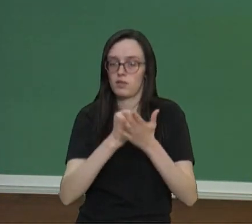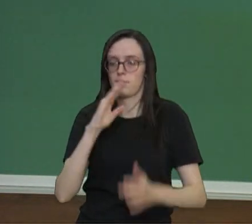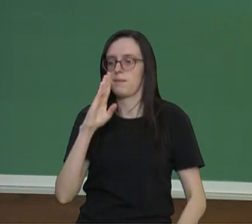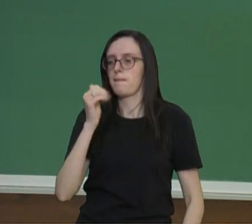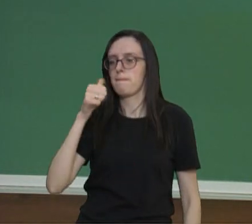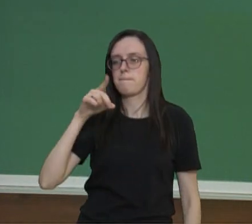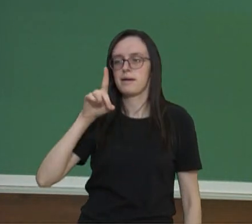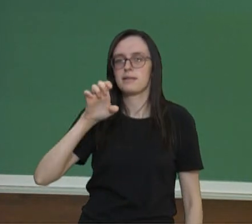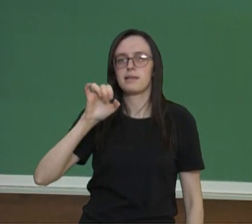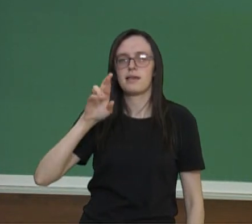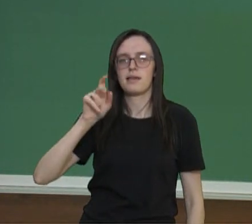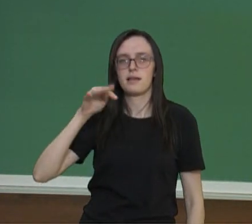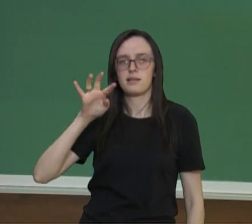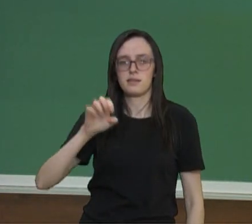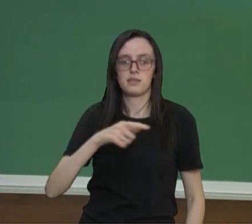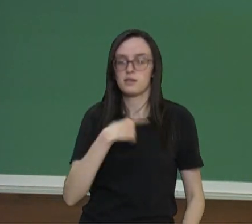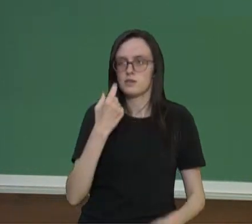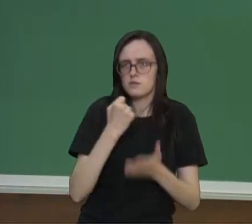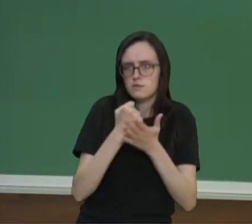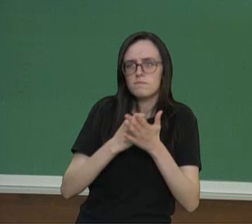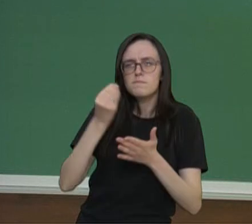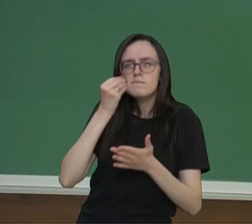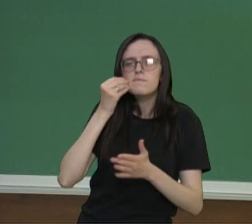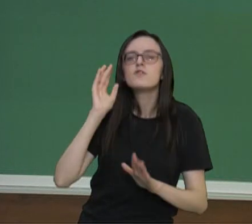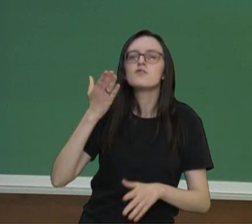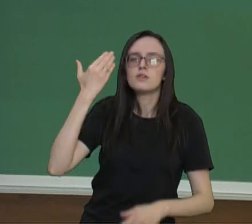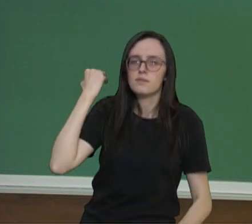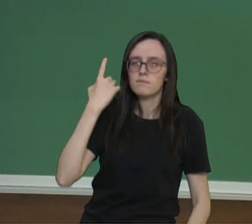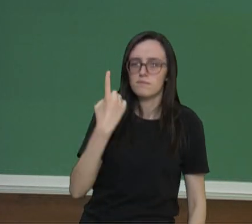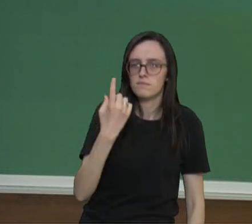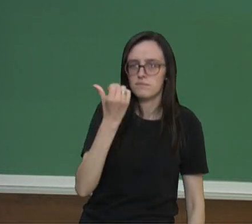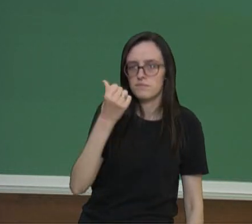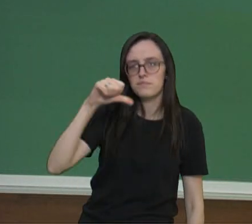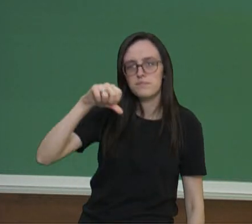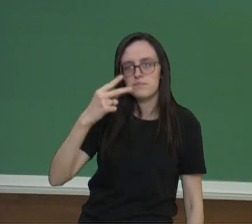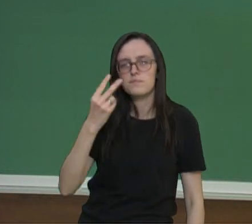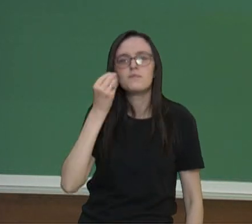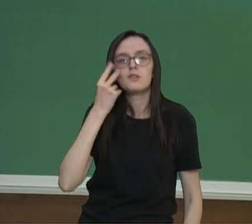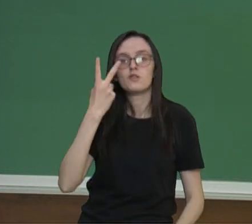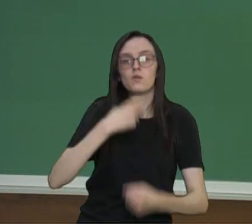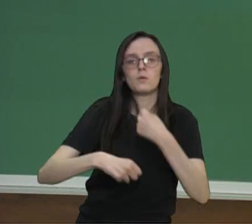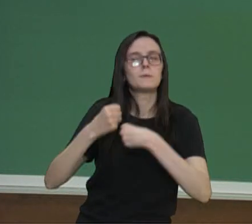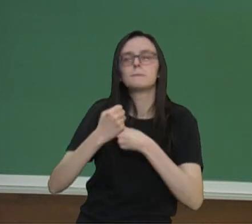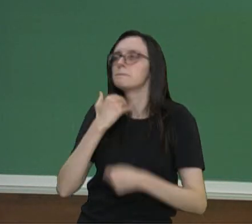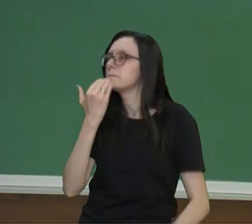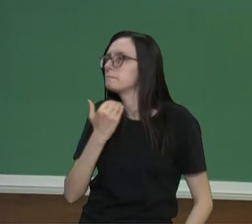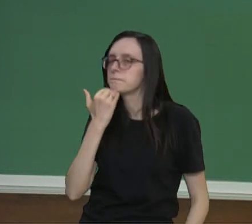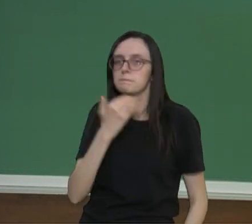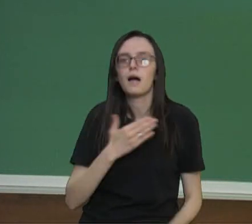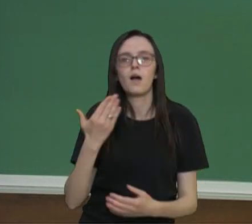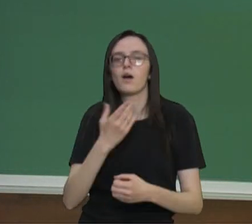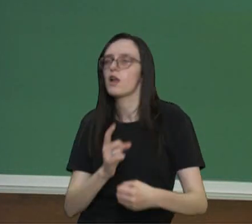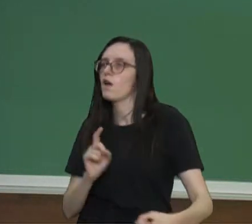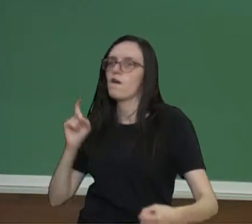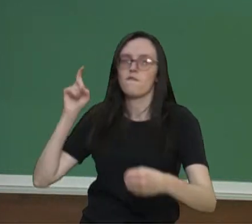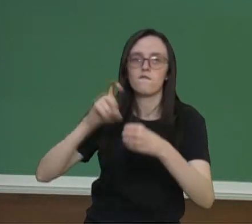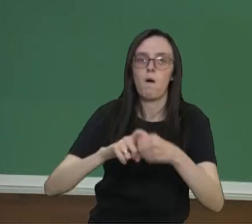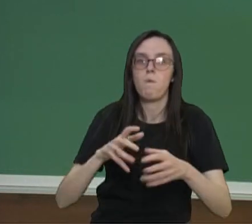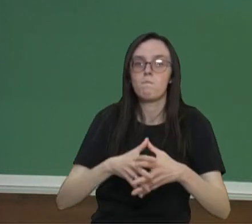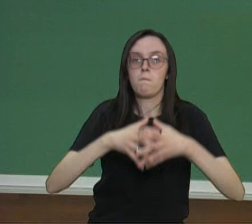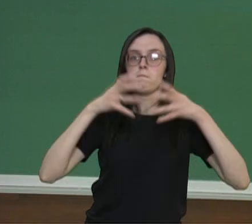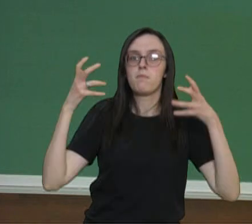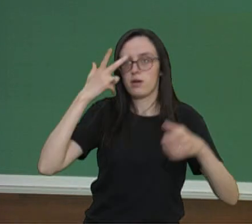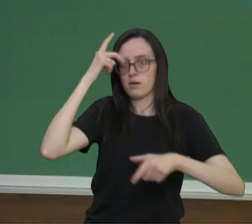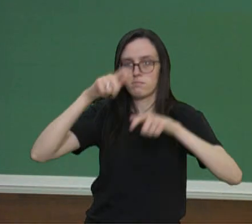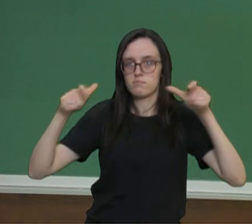venceram. Importante, eles já haviam tentado em 1692, 2 anos antes, e não conseguido. Agora voltam com uma tropa maior